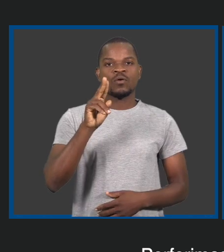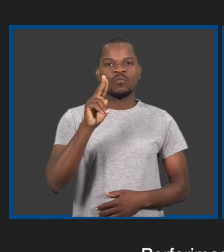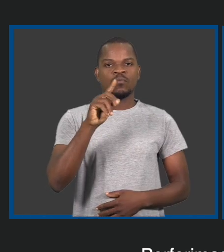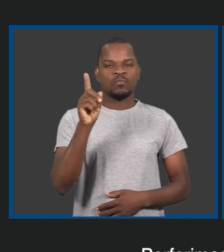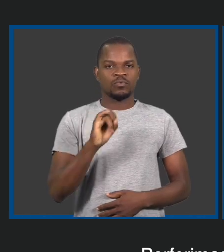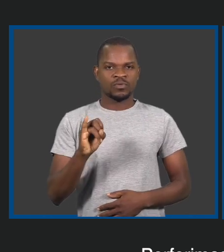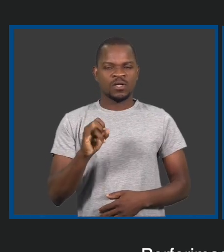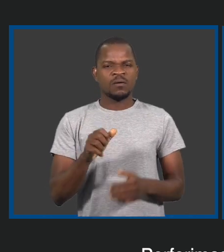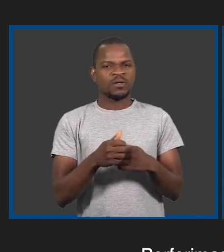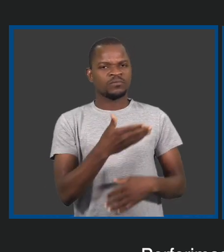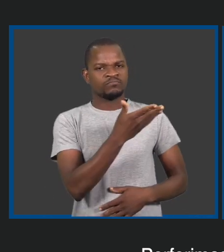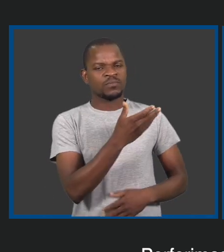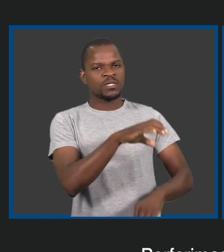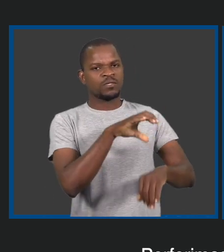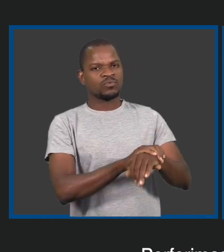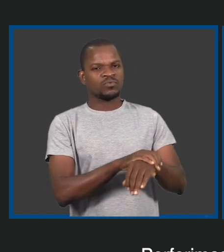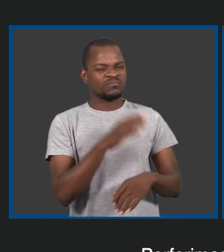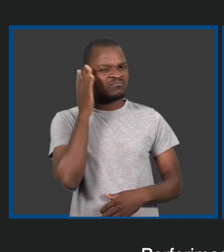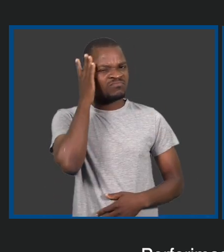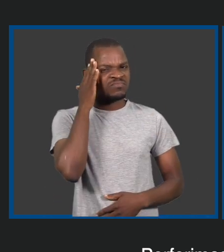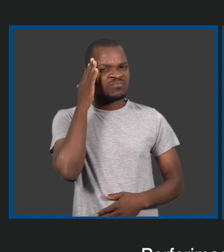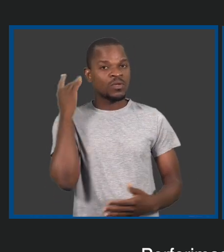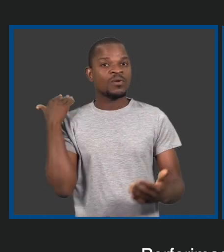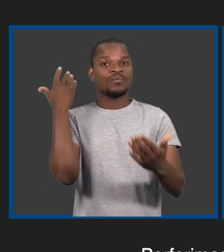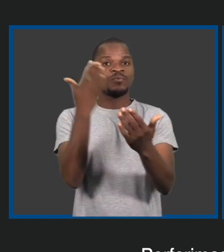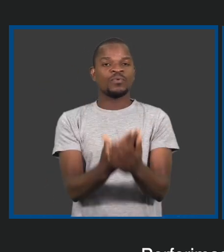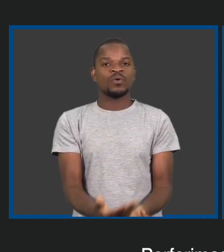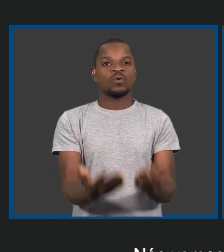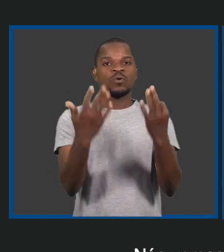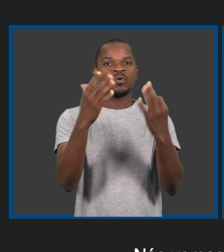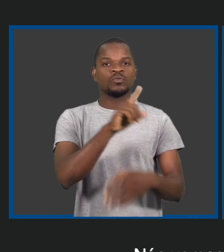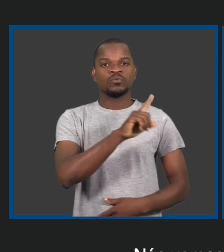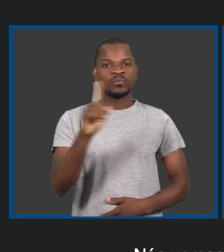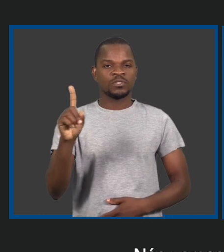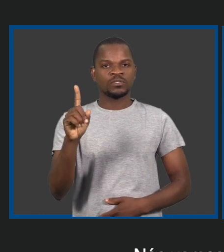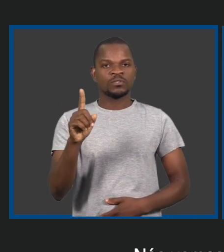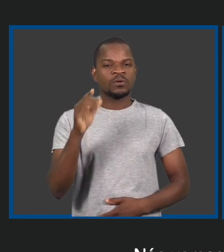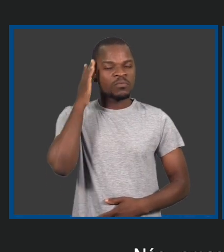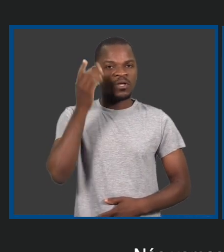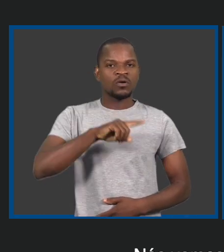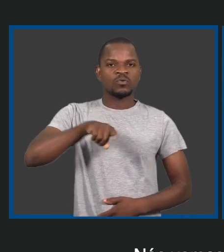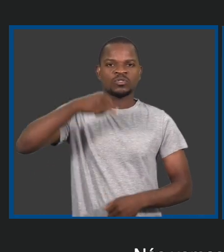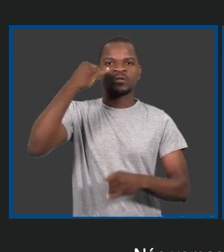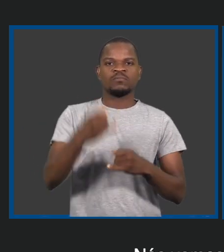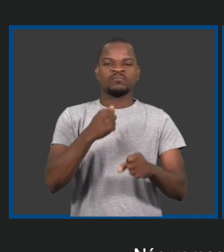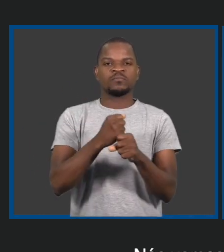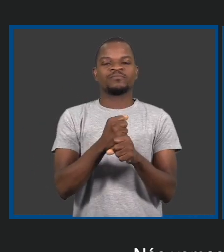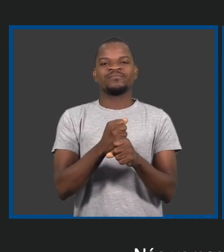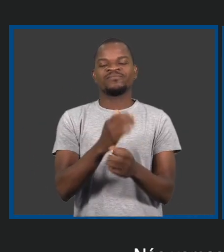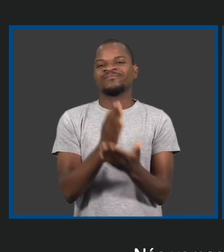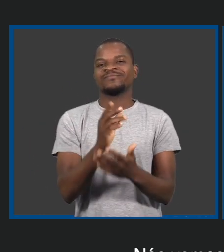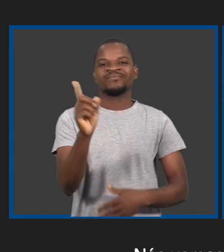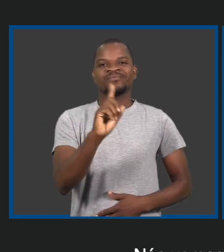em pequenos sítios, que foi o caso de Amatanda e o caso de Búzios. Não sei se sabe, mas nós vamos construir 3 mil